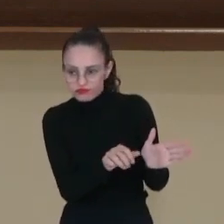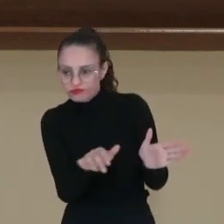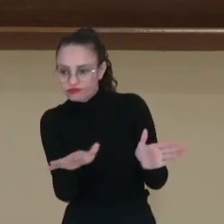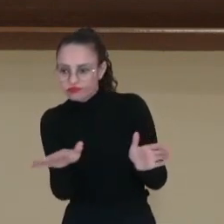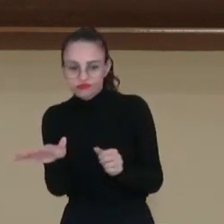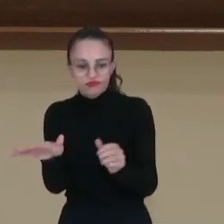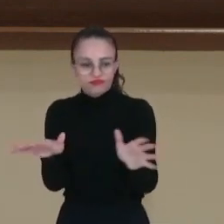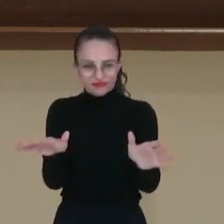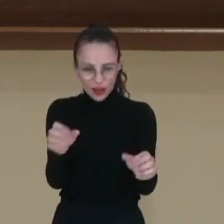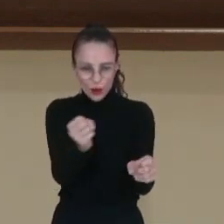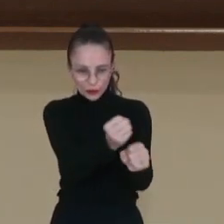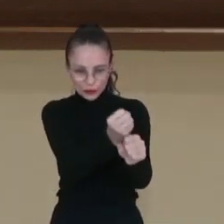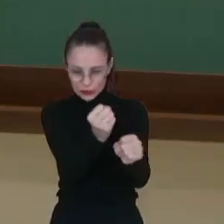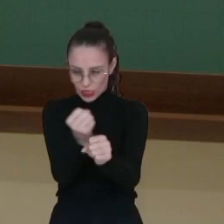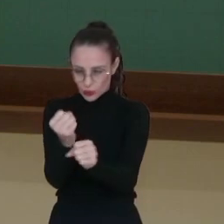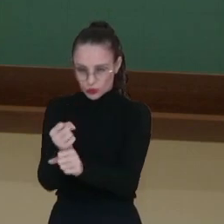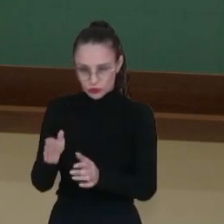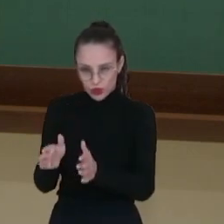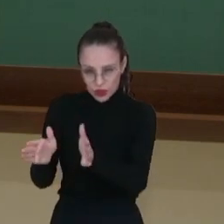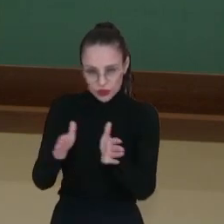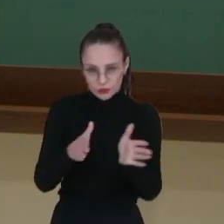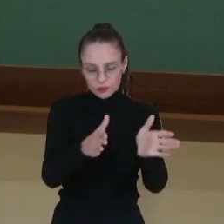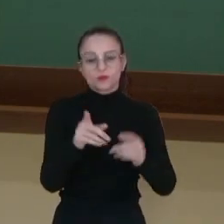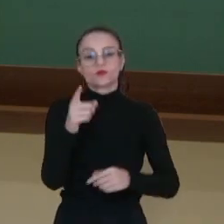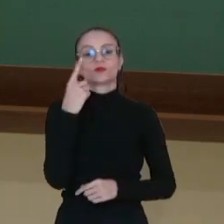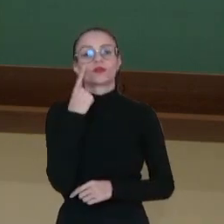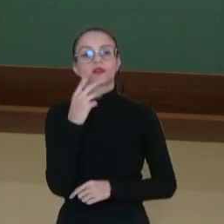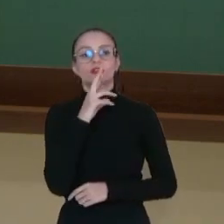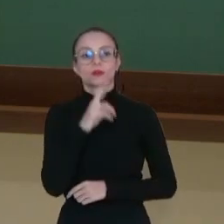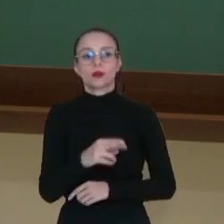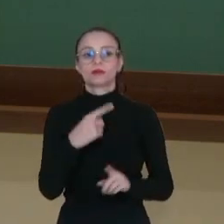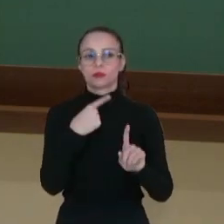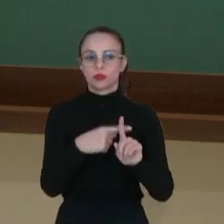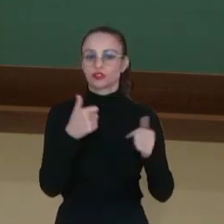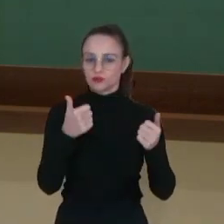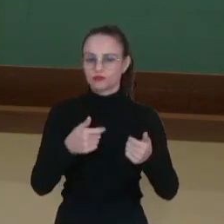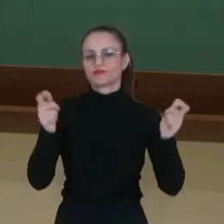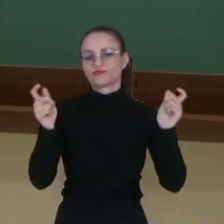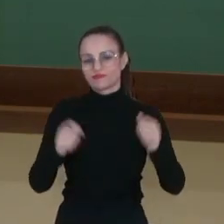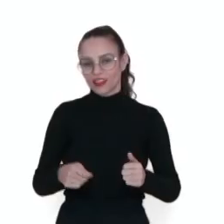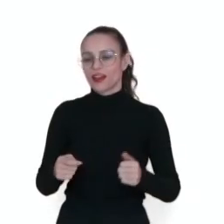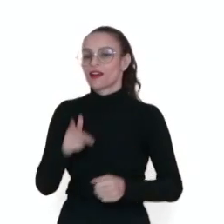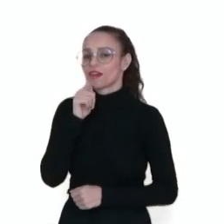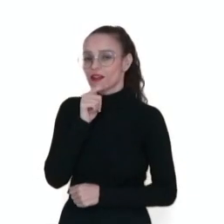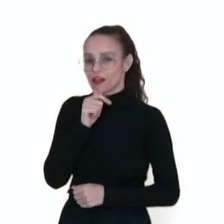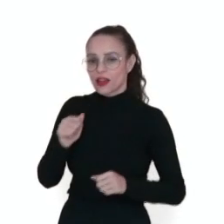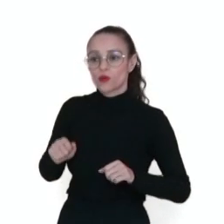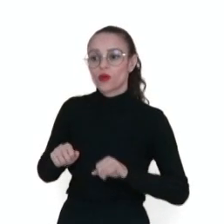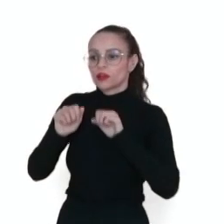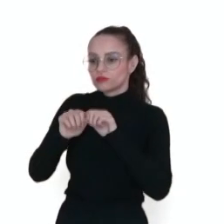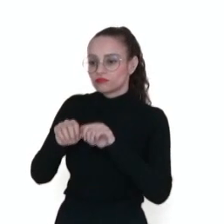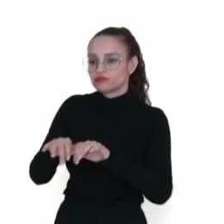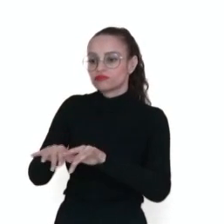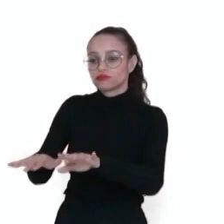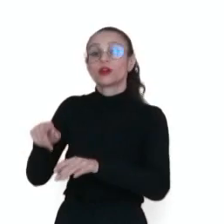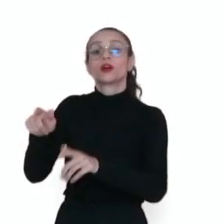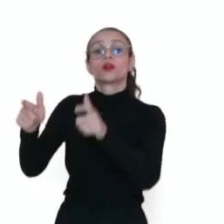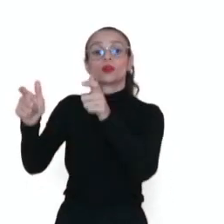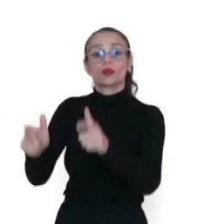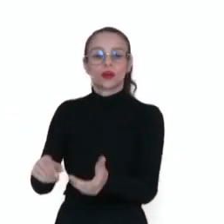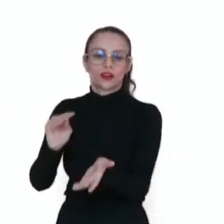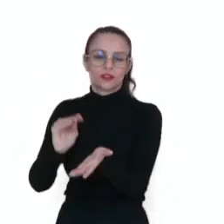vamos ver juntos como poderia ficar a nossa resposta, né? Pontos positivos, possibilidade de chegar água em regiões que sofrem com